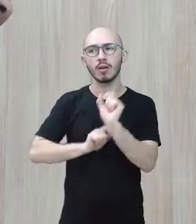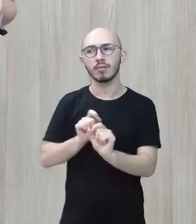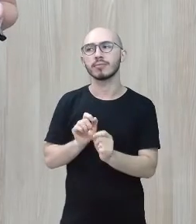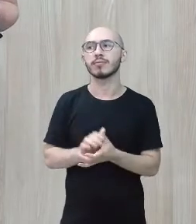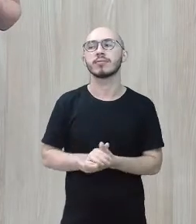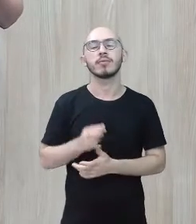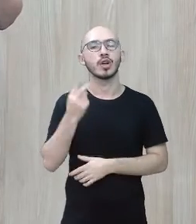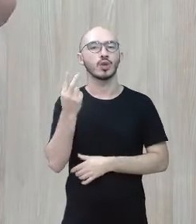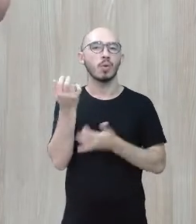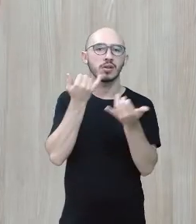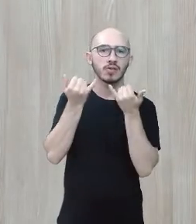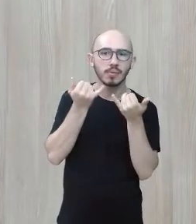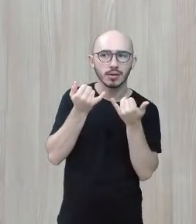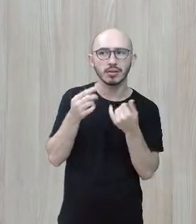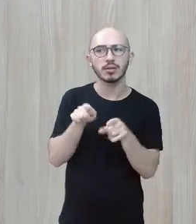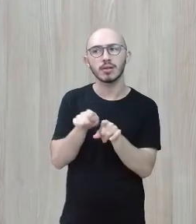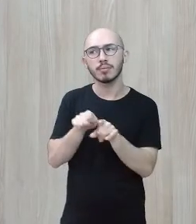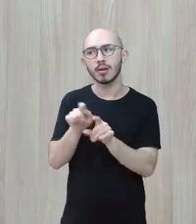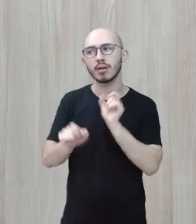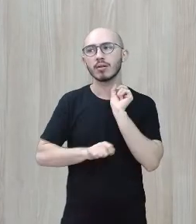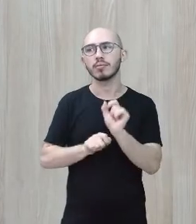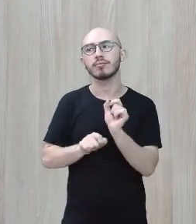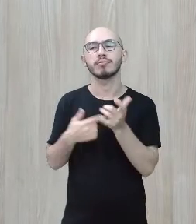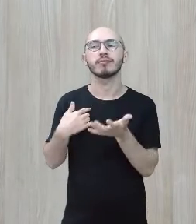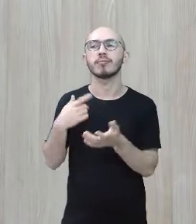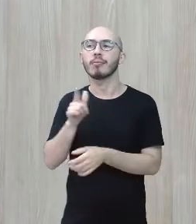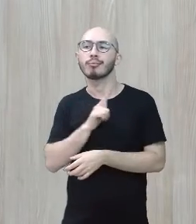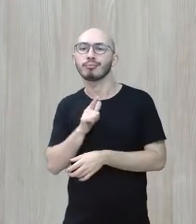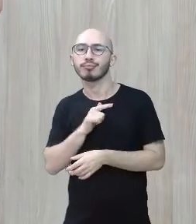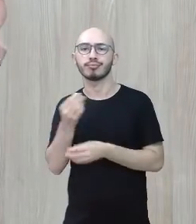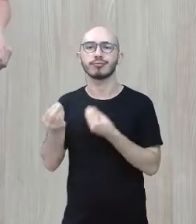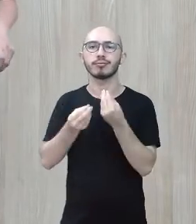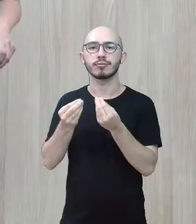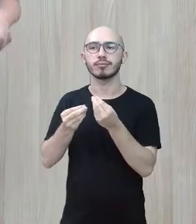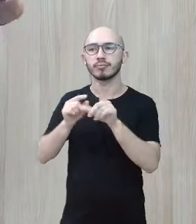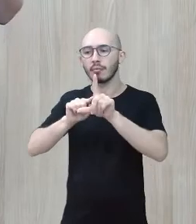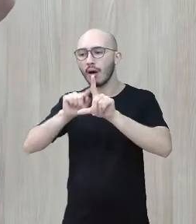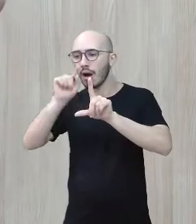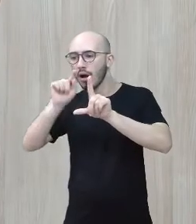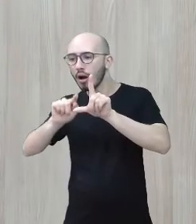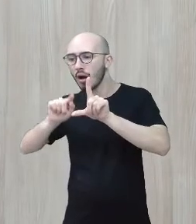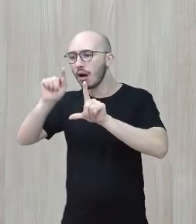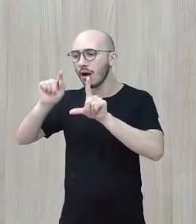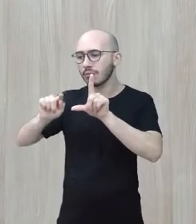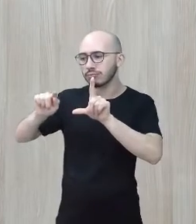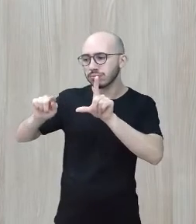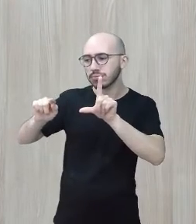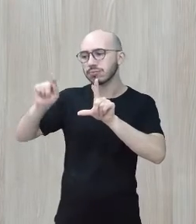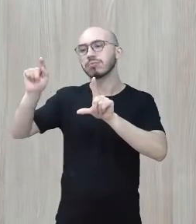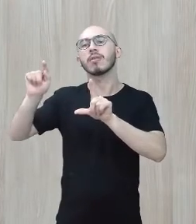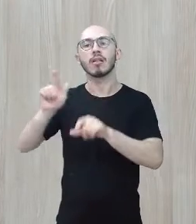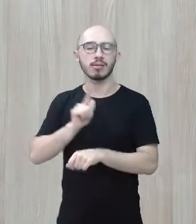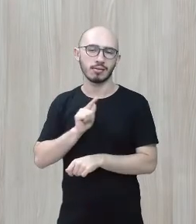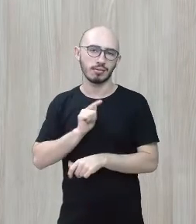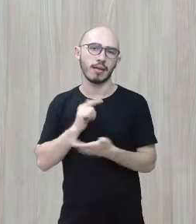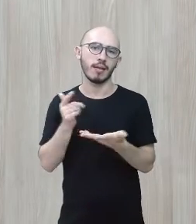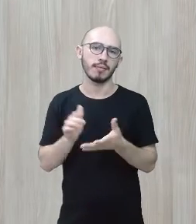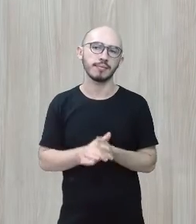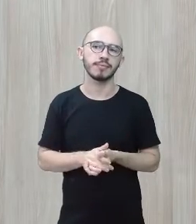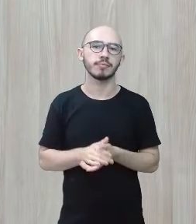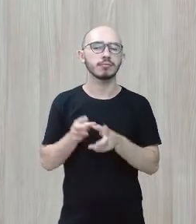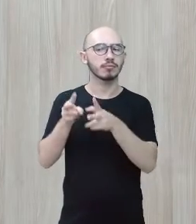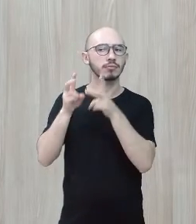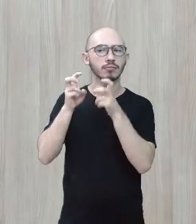2 informações, cruzando ali em determinado ponto, ora está alto, ora está baixo. Então, quando a gente